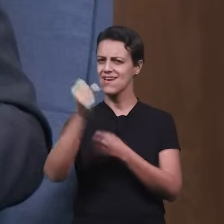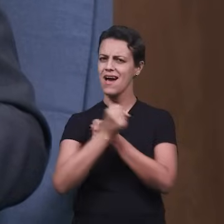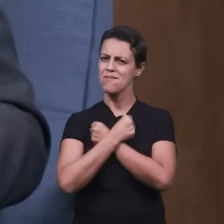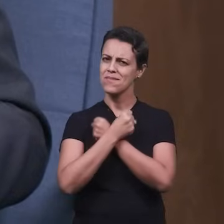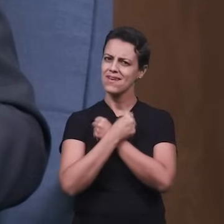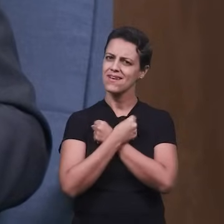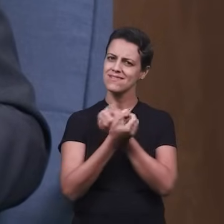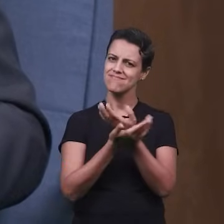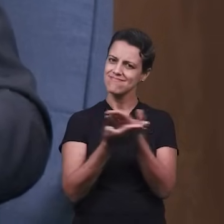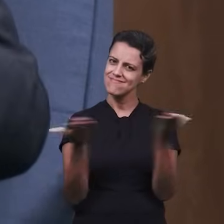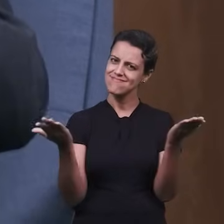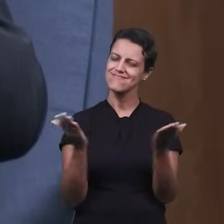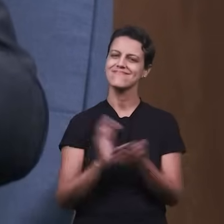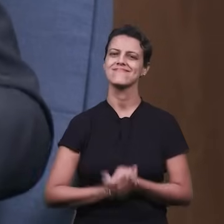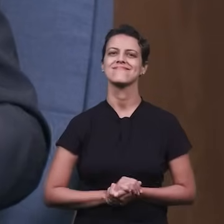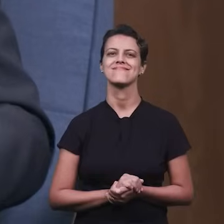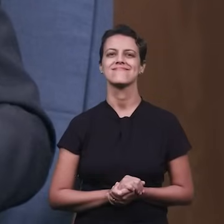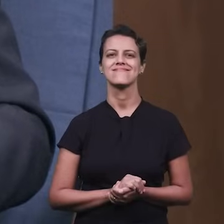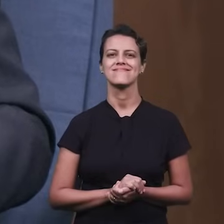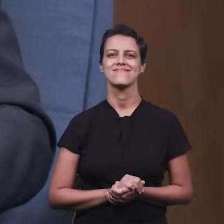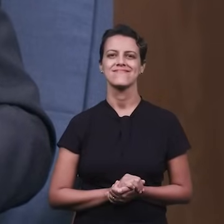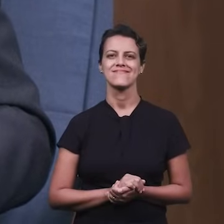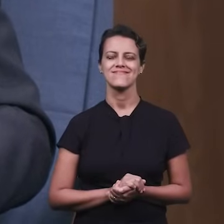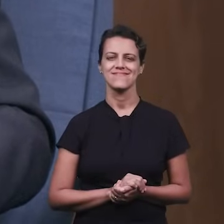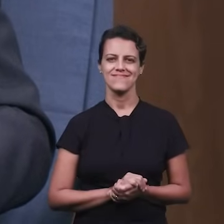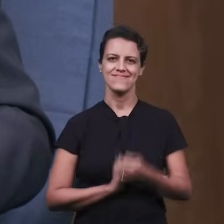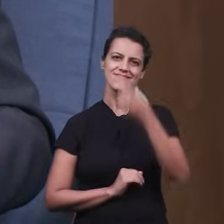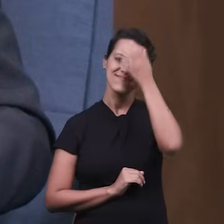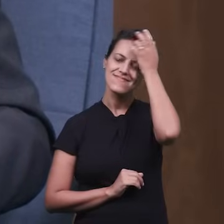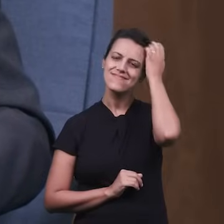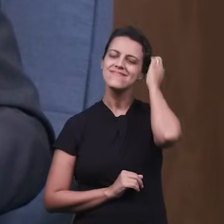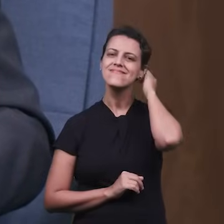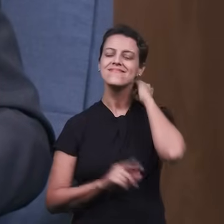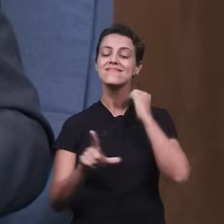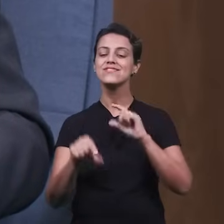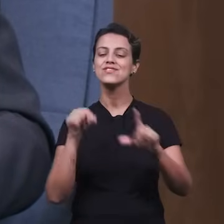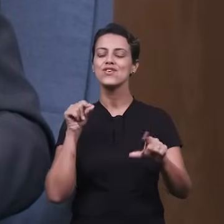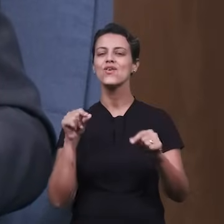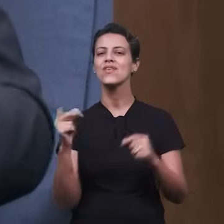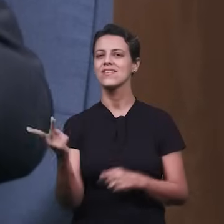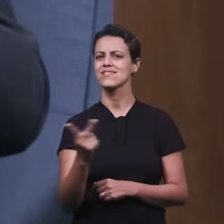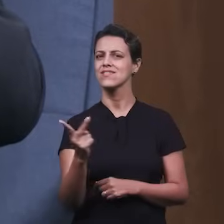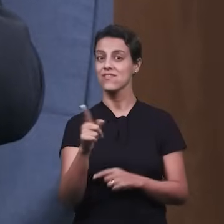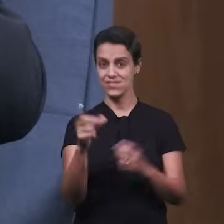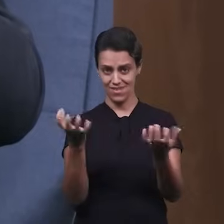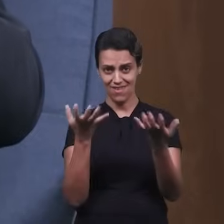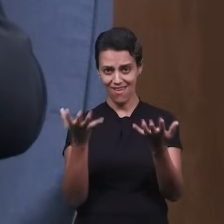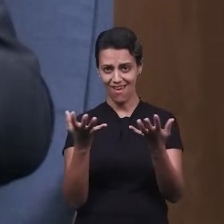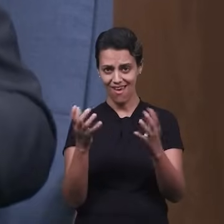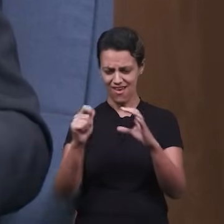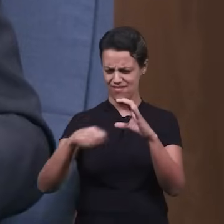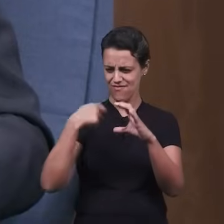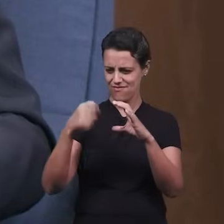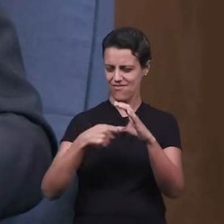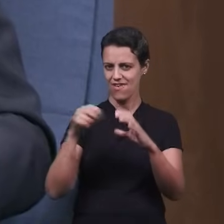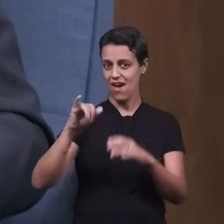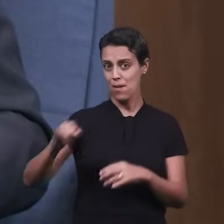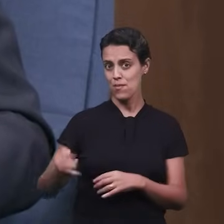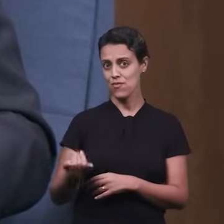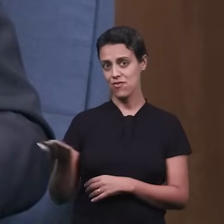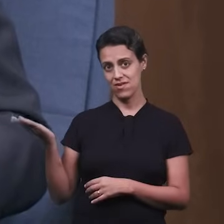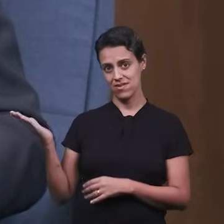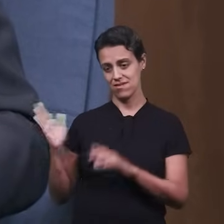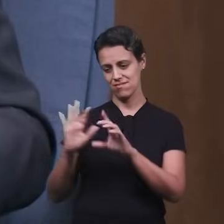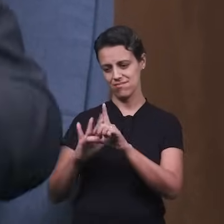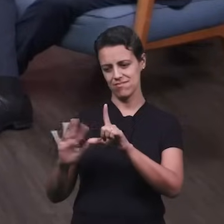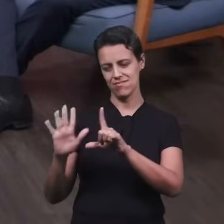abraço para todos os que enviaram, inclusive para os 2 irmãos que mandaram, que nós escolhemos hoje e trouxemos aqui. Quer participar? É só usar o QR Code